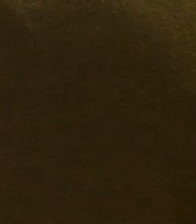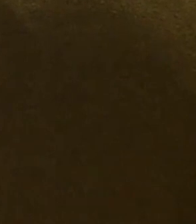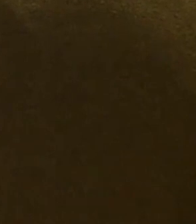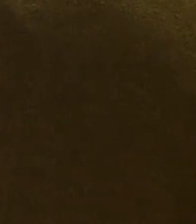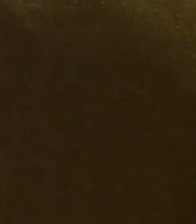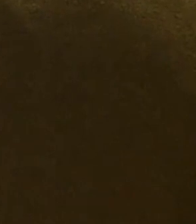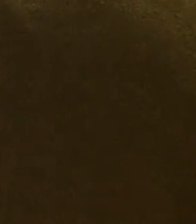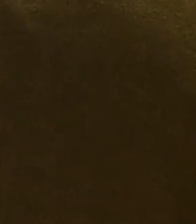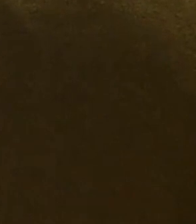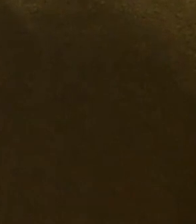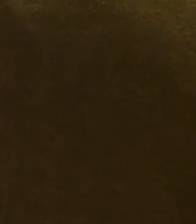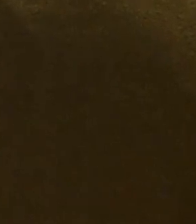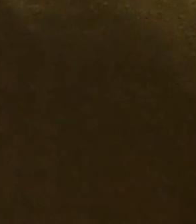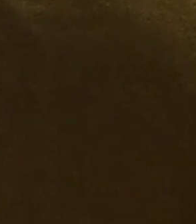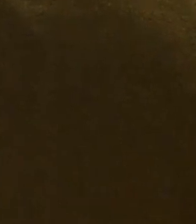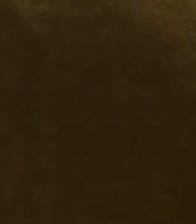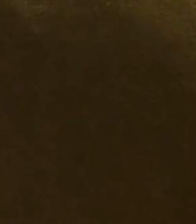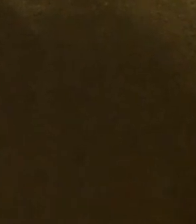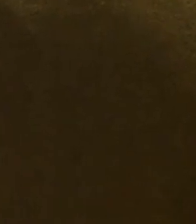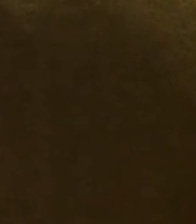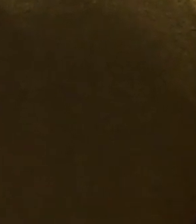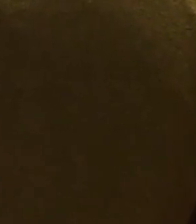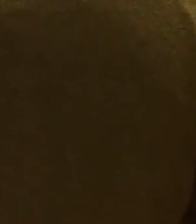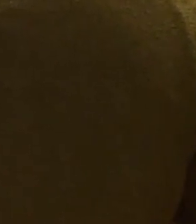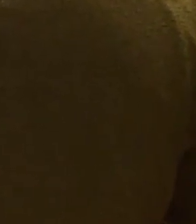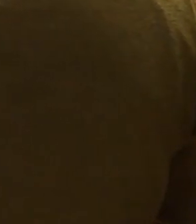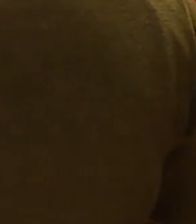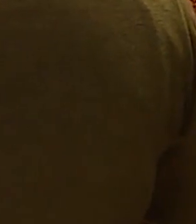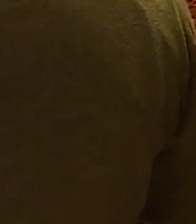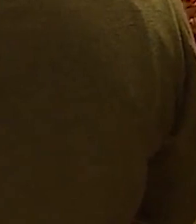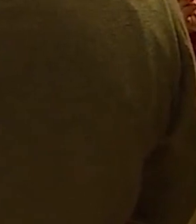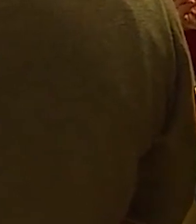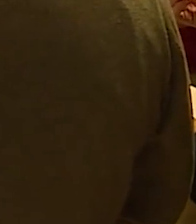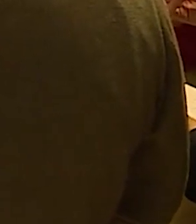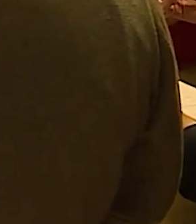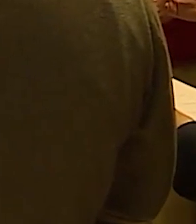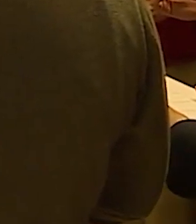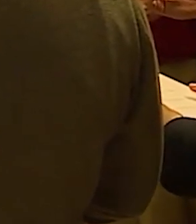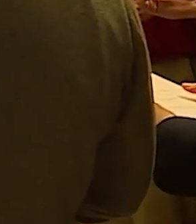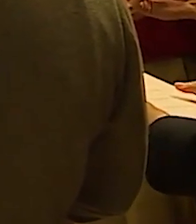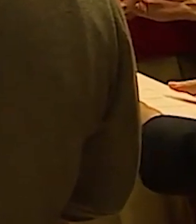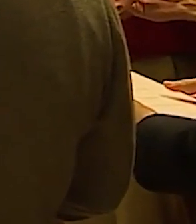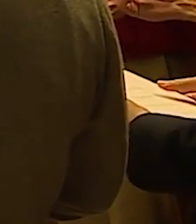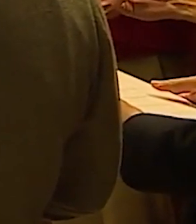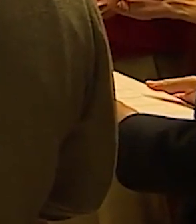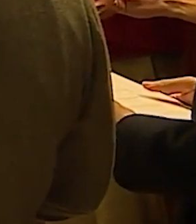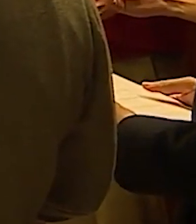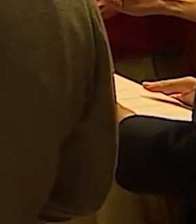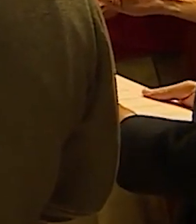desta nova cátedra da Universidade Católica Portuguesa concluía com as melodias bíblicas da tradição